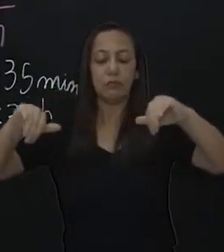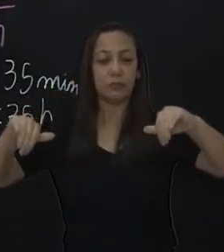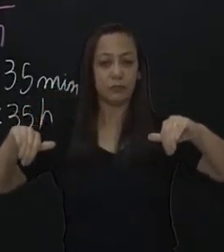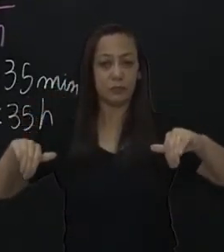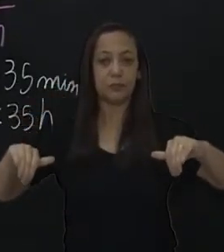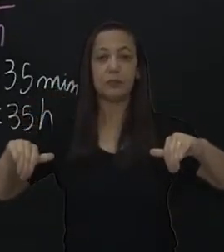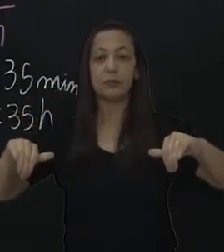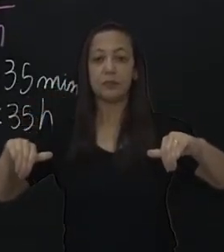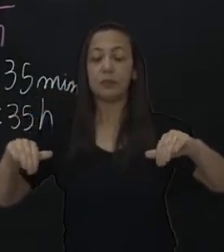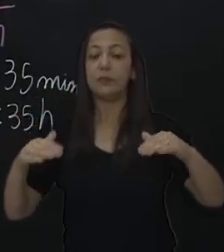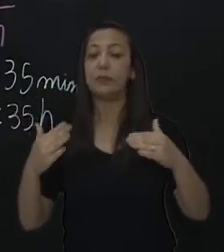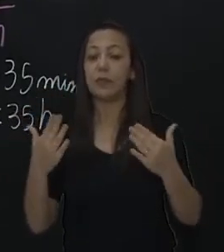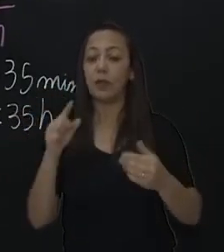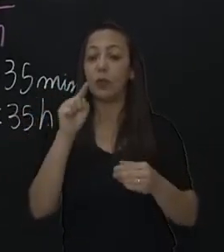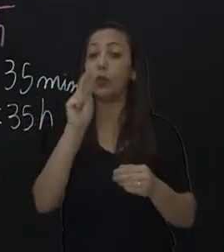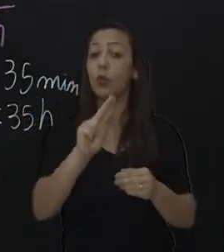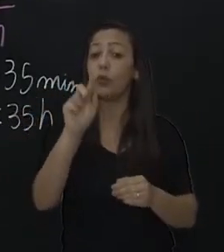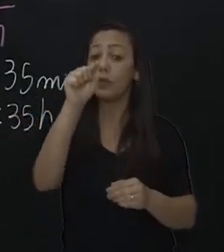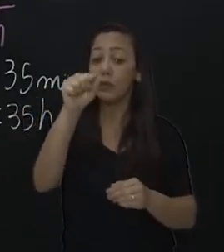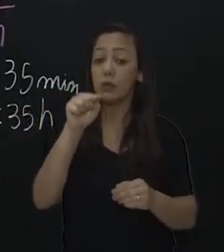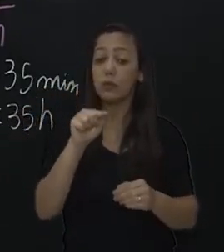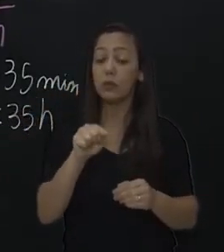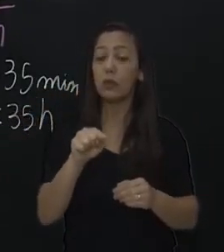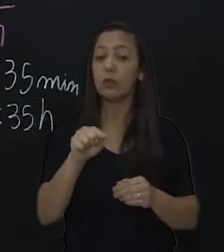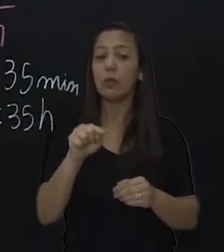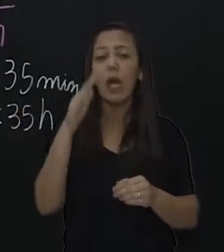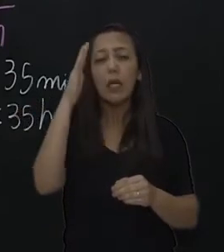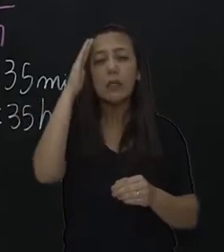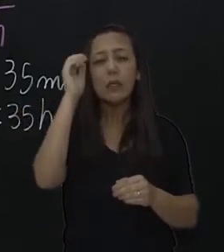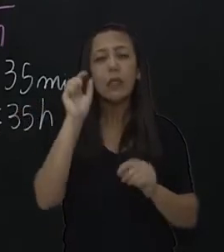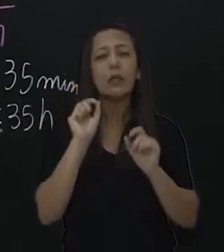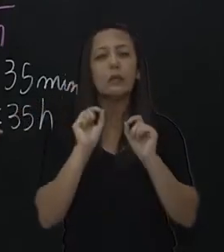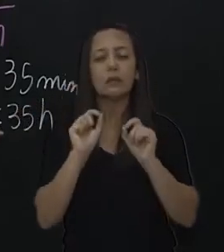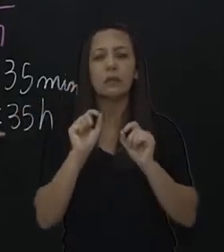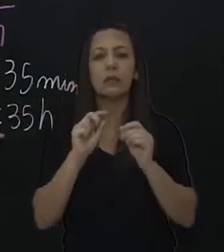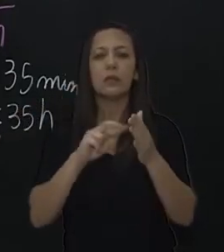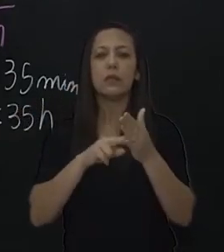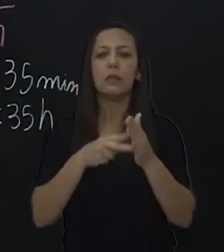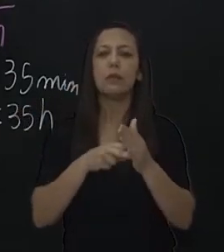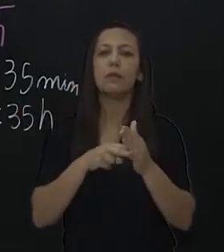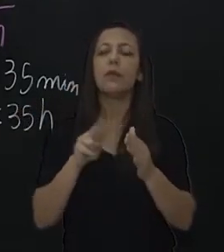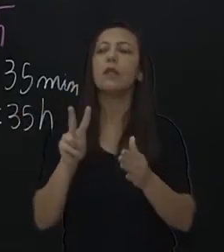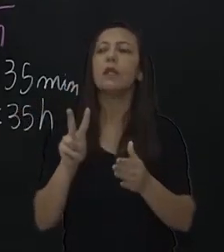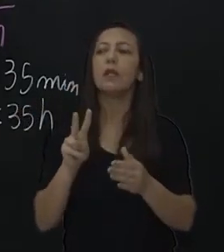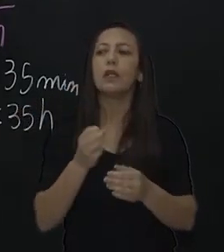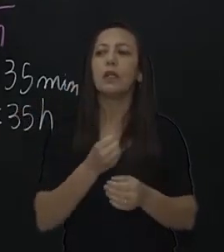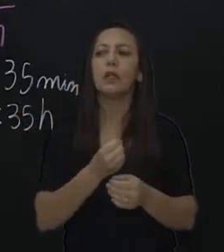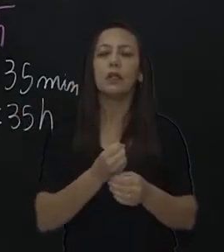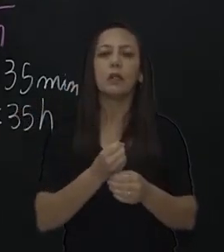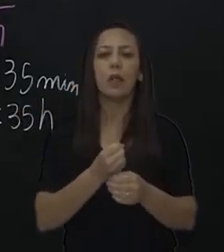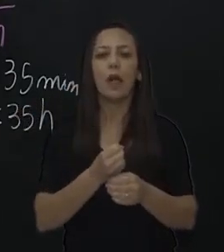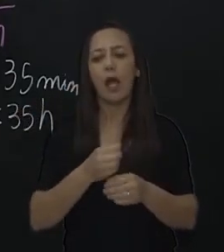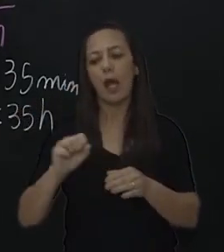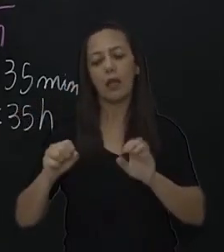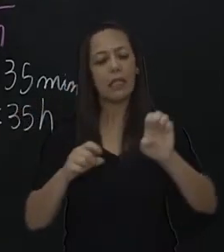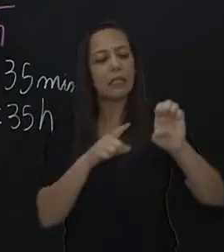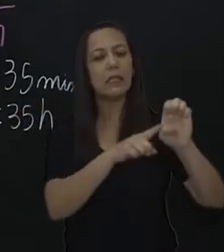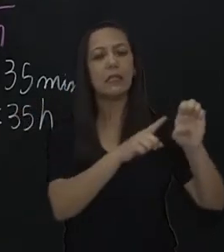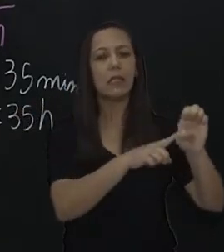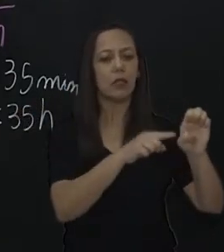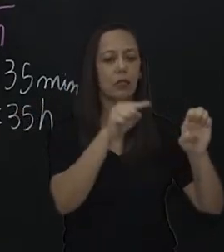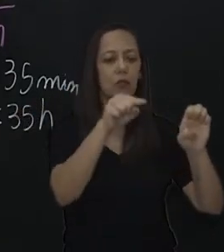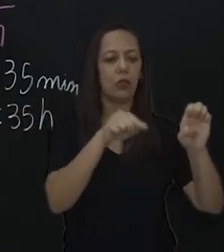pontos, automaticamente o que a gente identifica aqui? Que o valor que ficará à esquerda dos 2